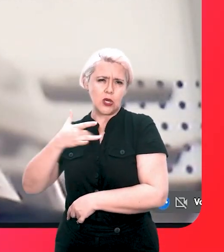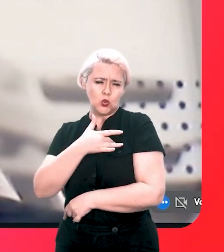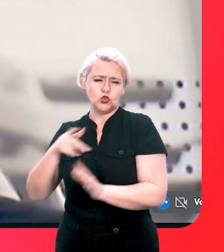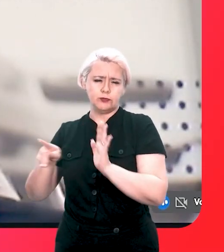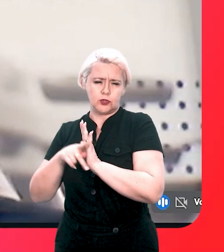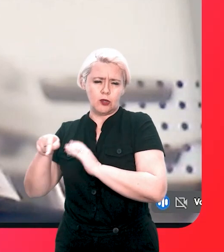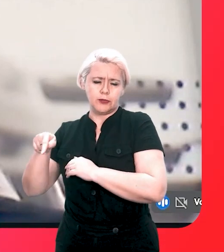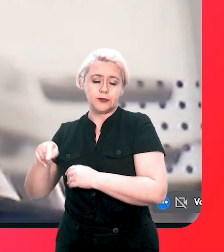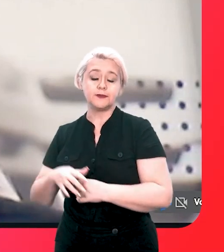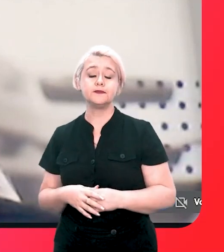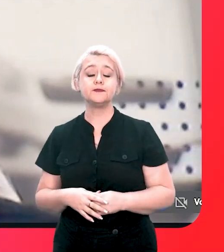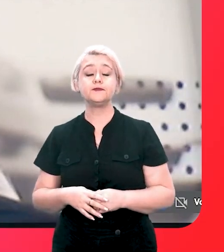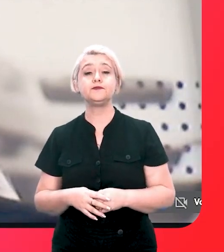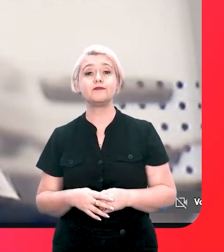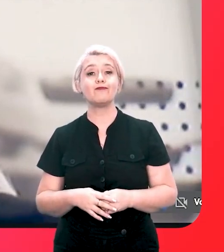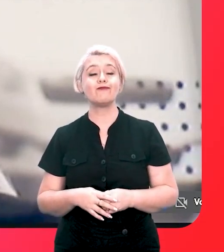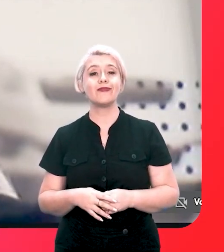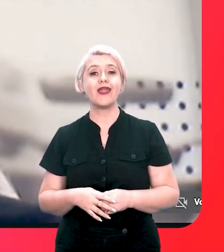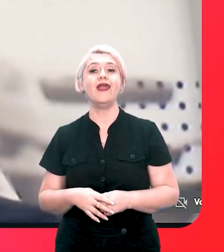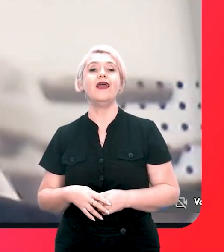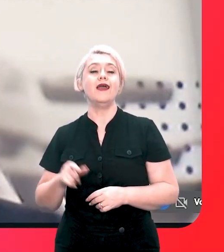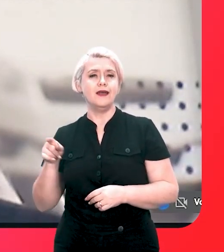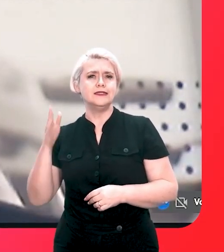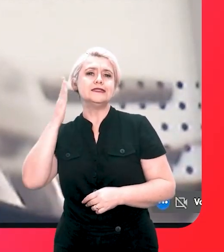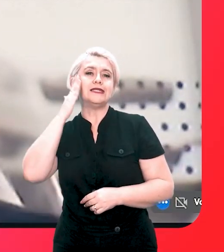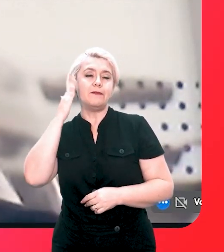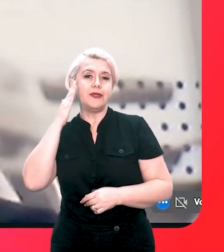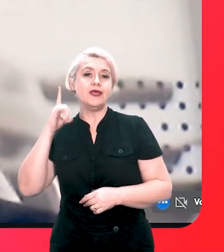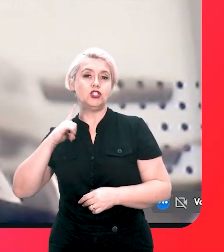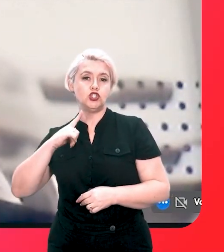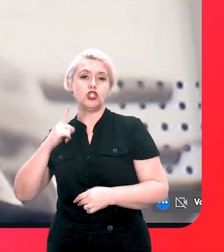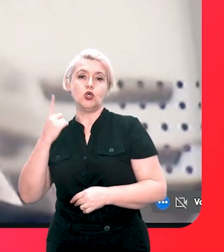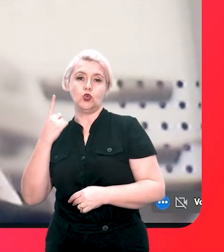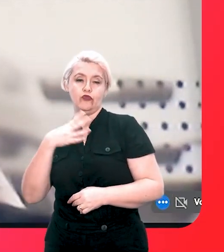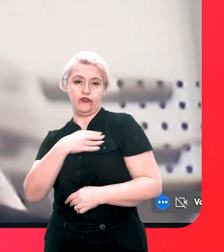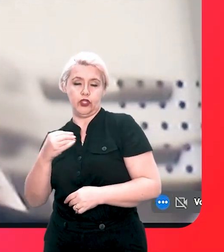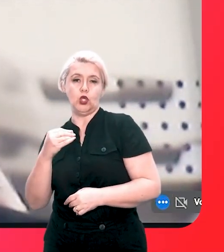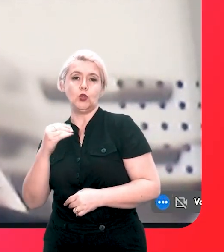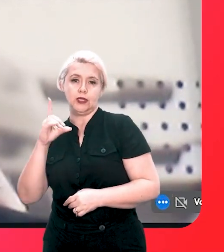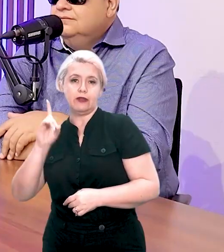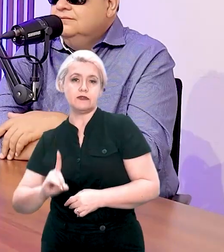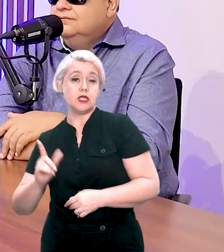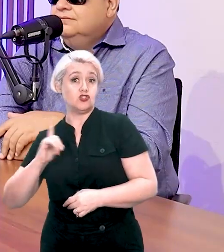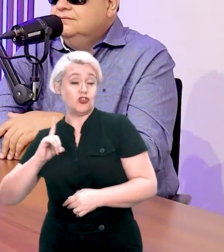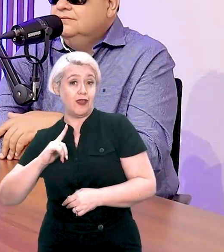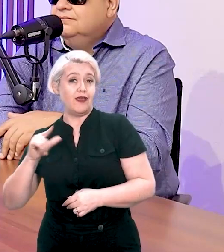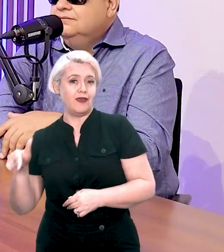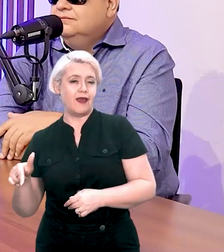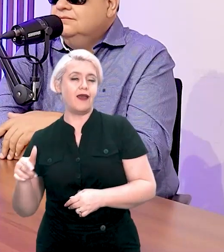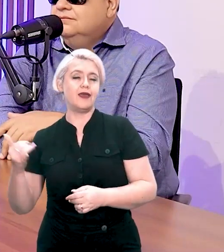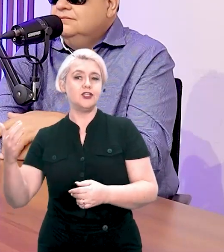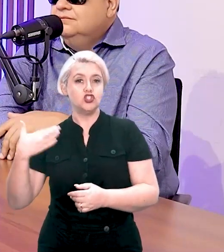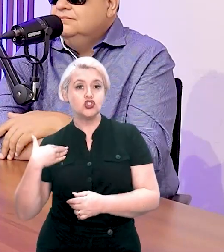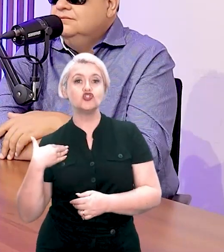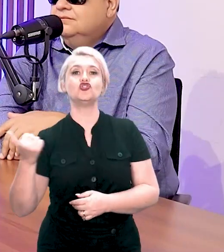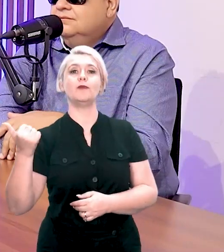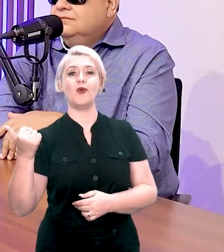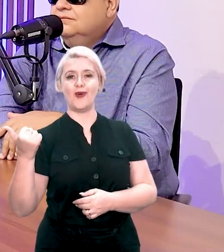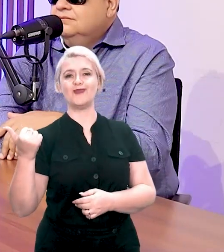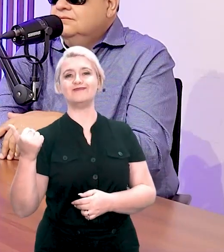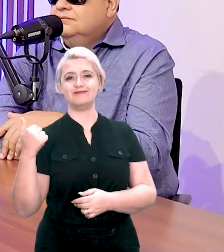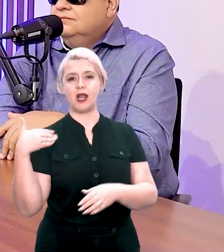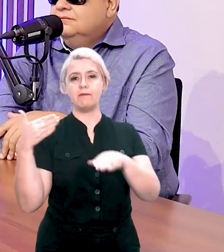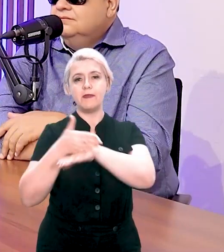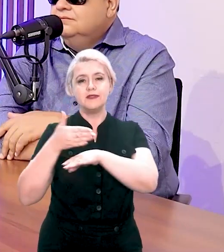né? E sabiam que eu tinha um filho com deficiência, né, e tal, me chamaram, né, para,